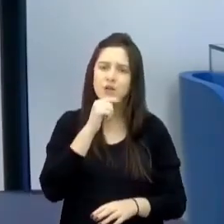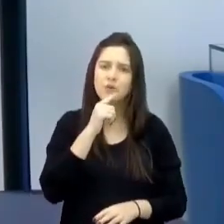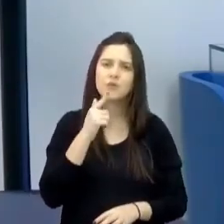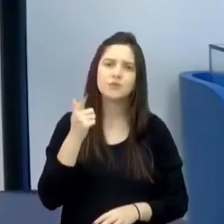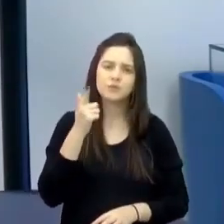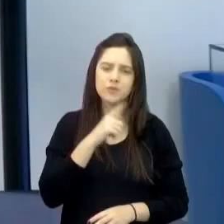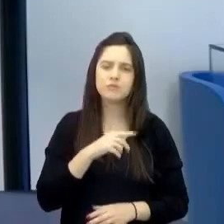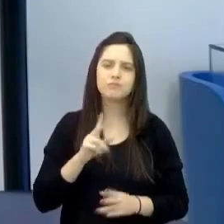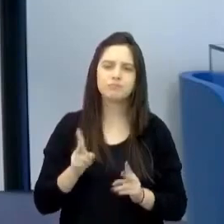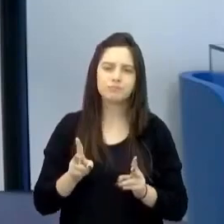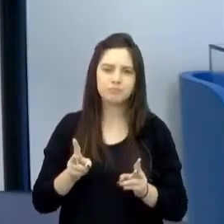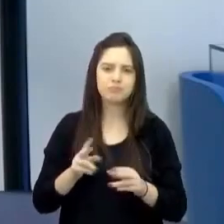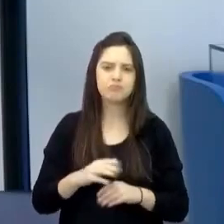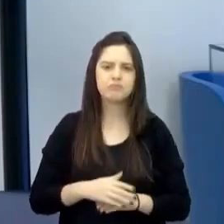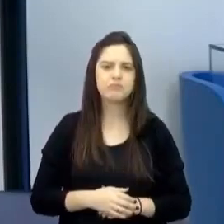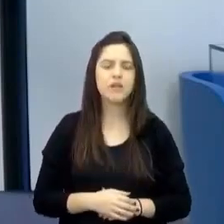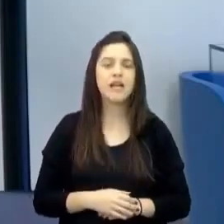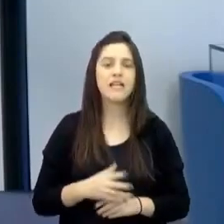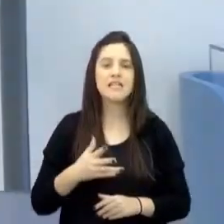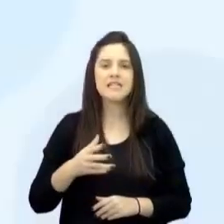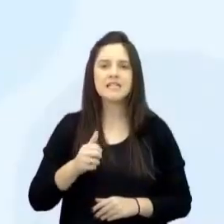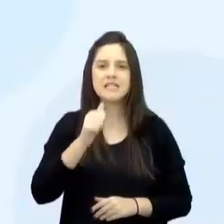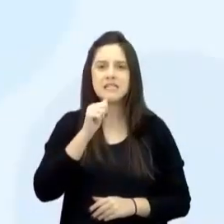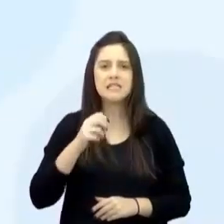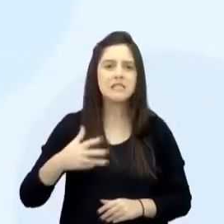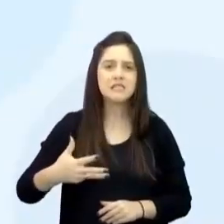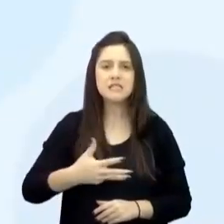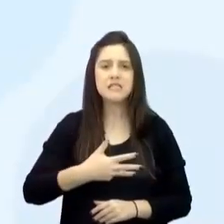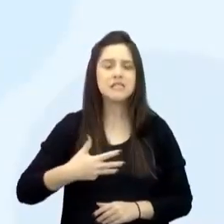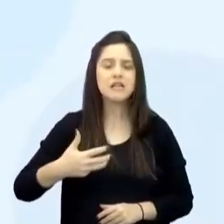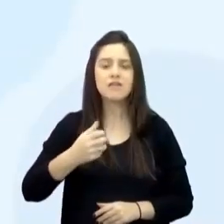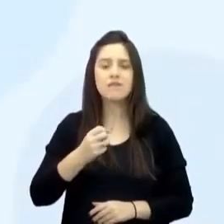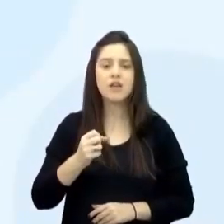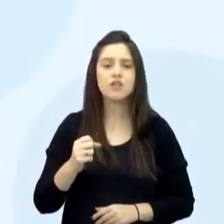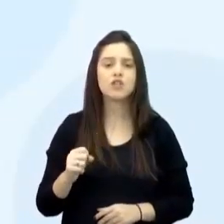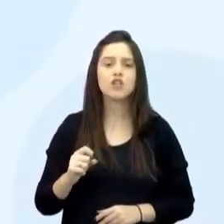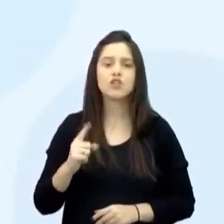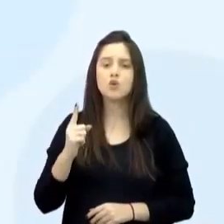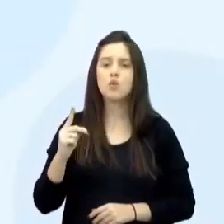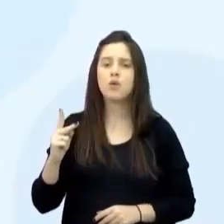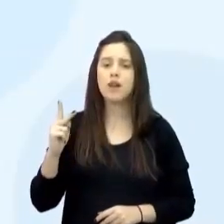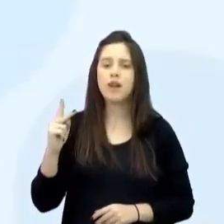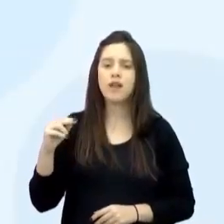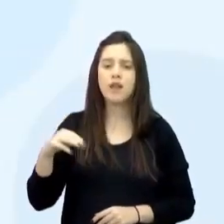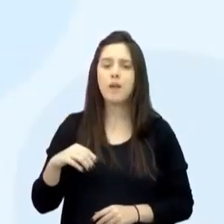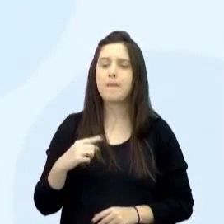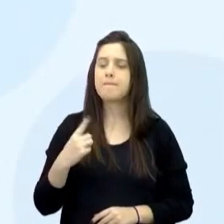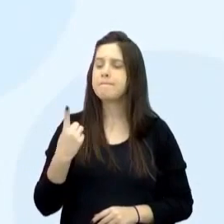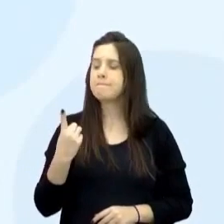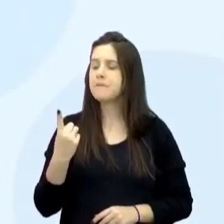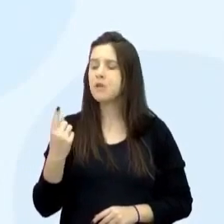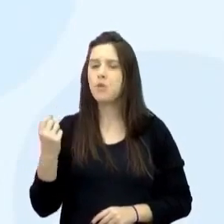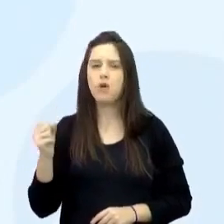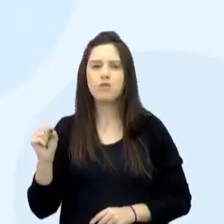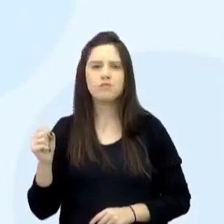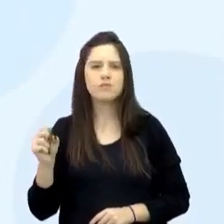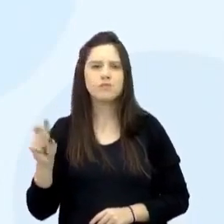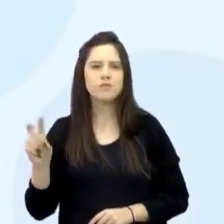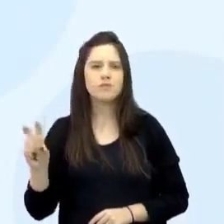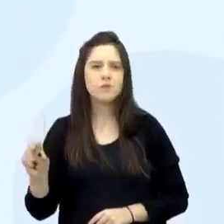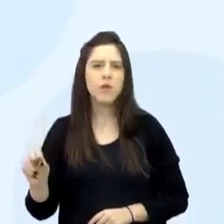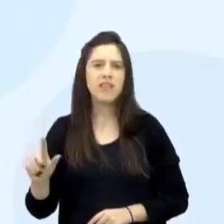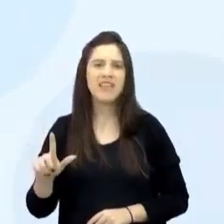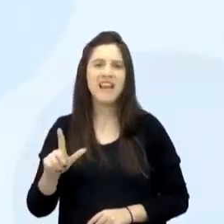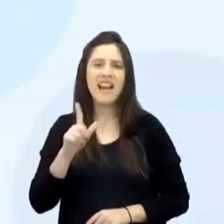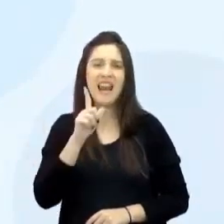efetivamente acontecer. Produção da cerveja. Cada 1 litro, nós vamos gastar aí 1.850